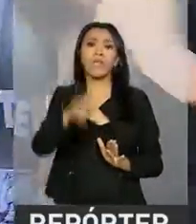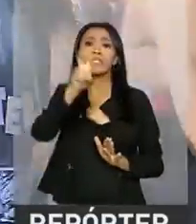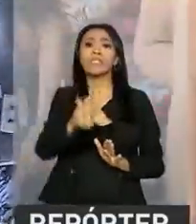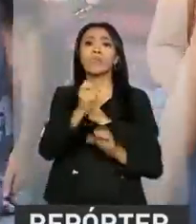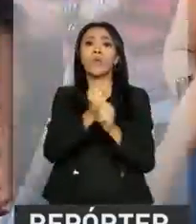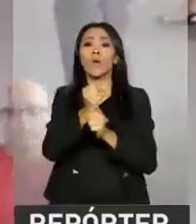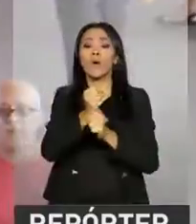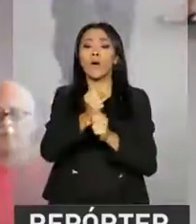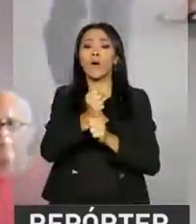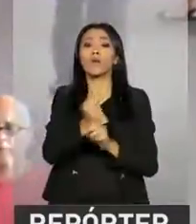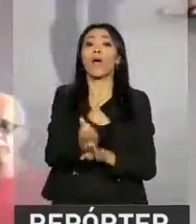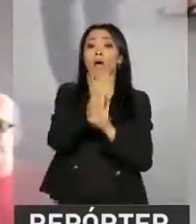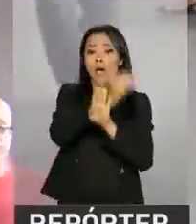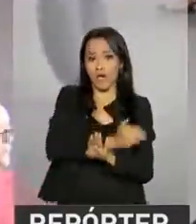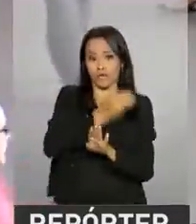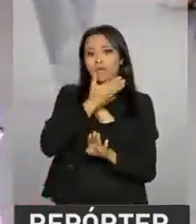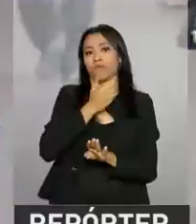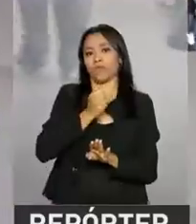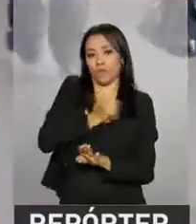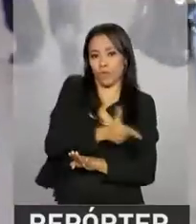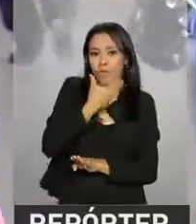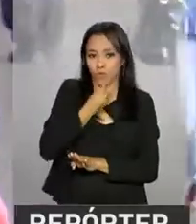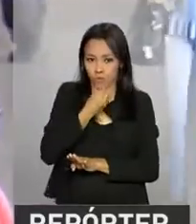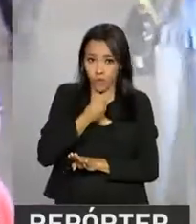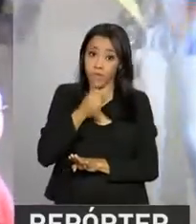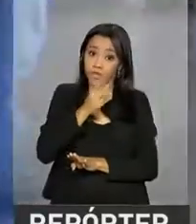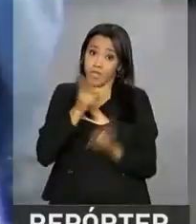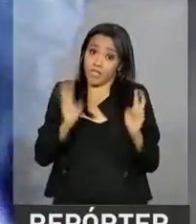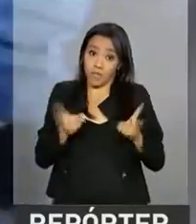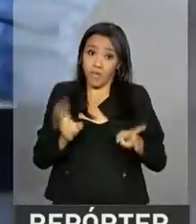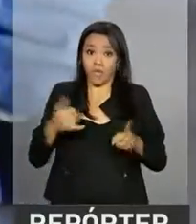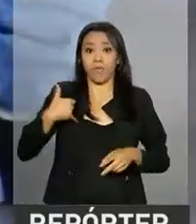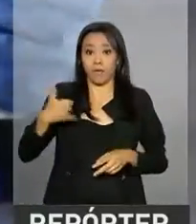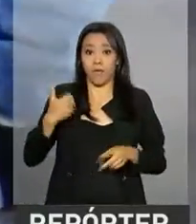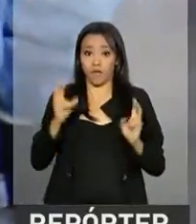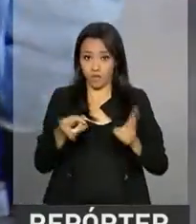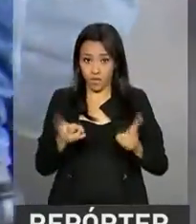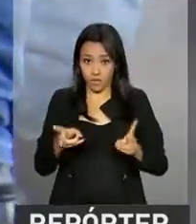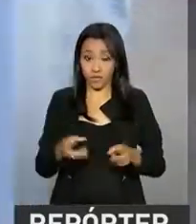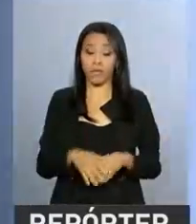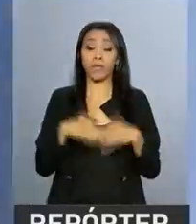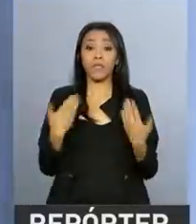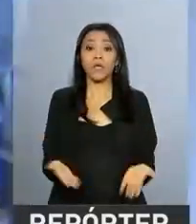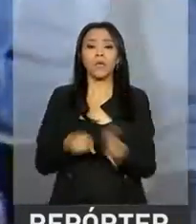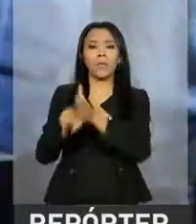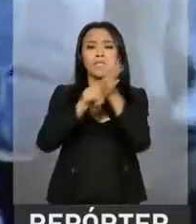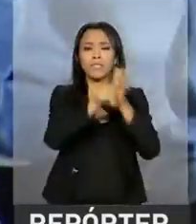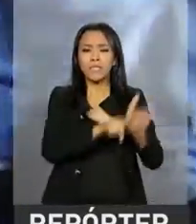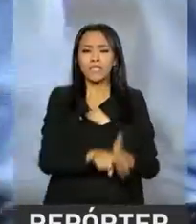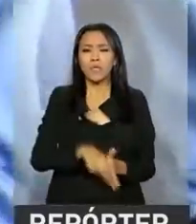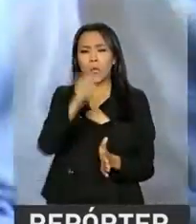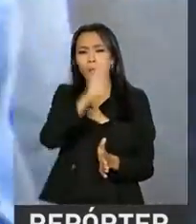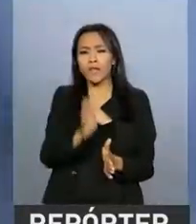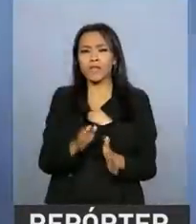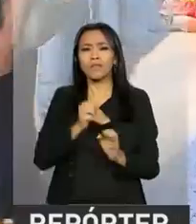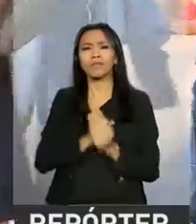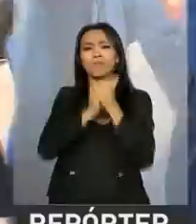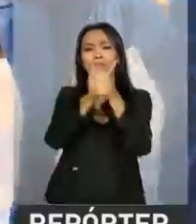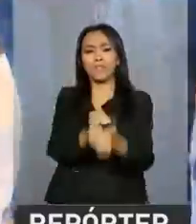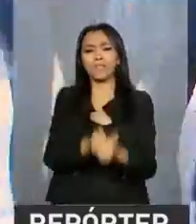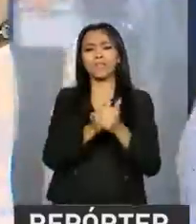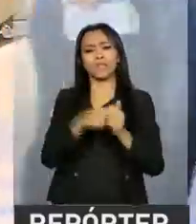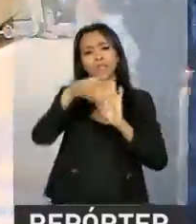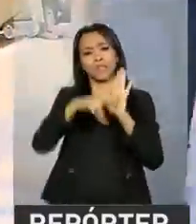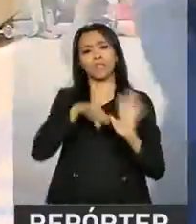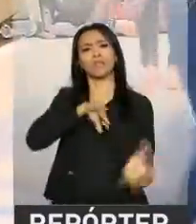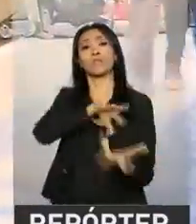antes dos homens. A ideia do governo é que a idade mínima seja a mesma. Segundo os estudos, o Brasil está seguindo uma tendência mundial. Para se ter